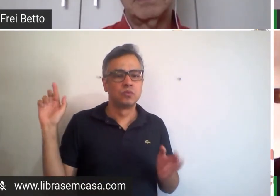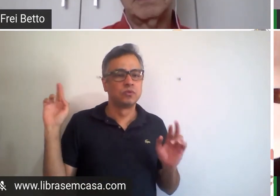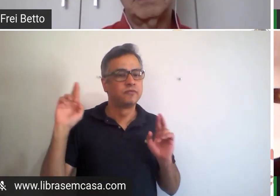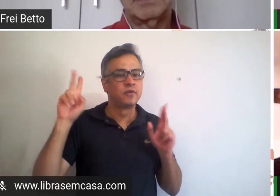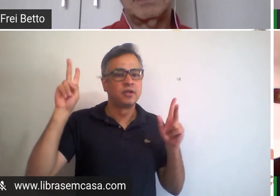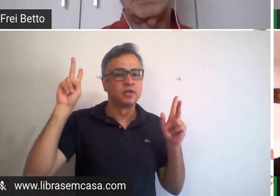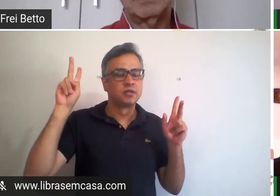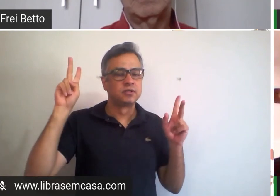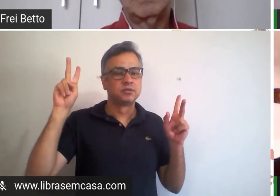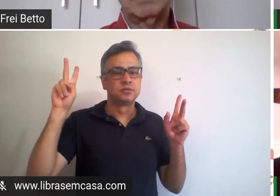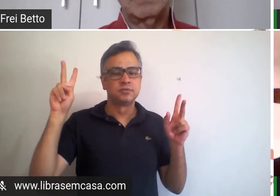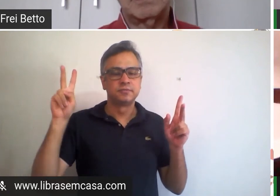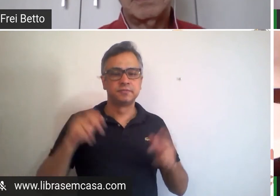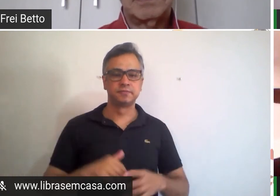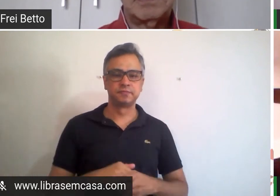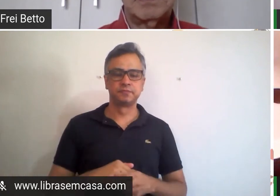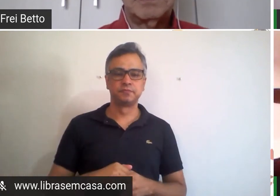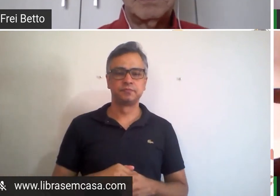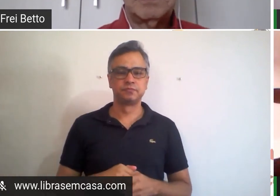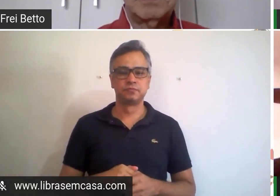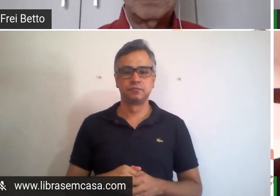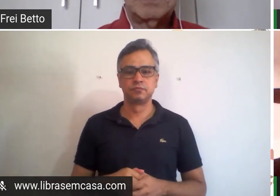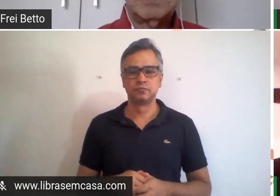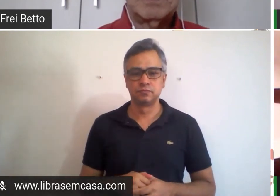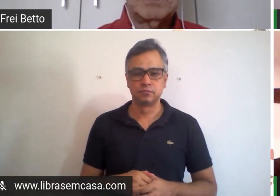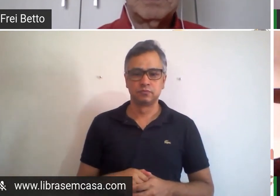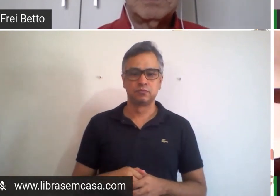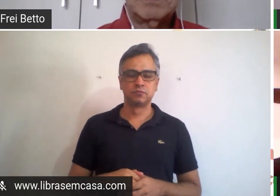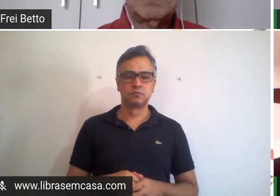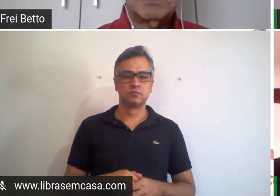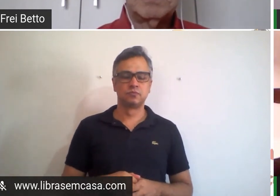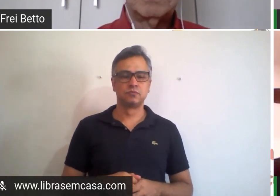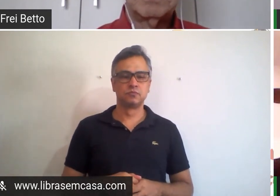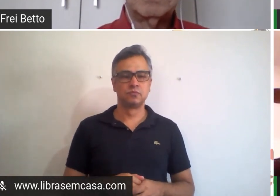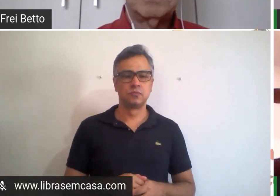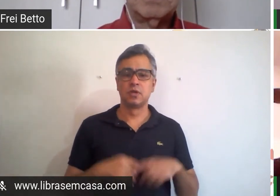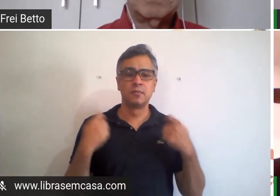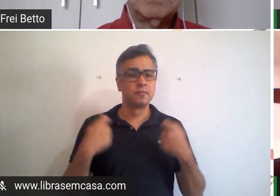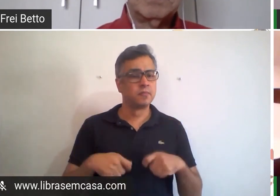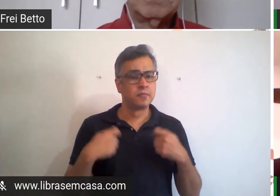isso requer, claro, uma reconfiguração